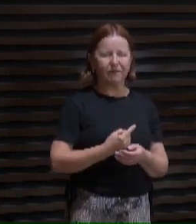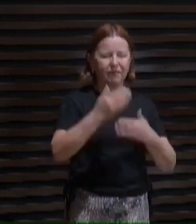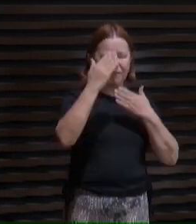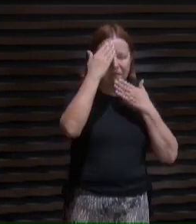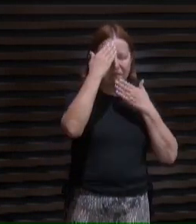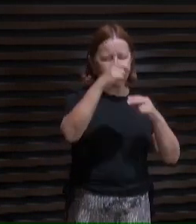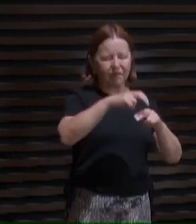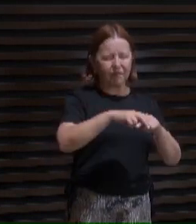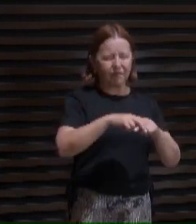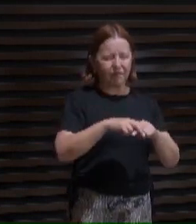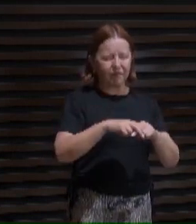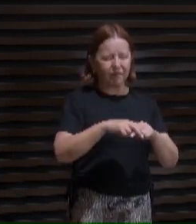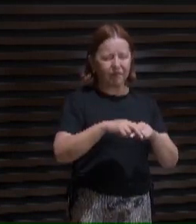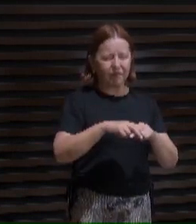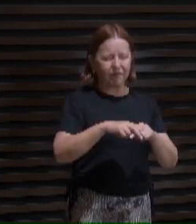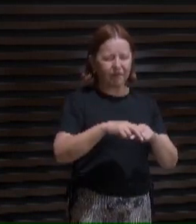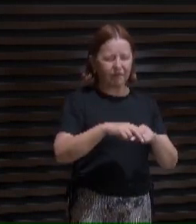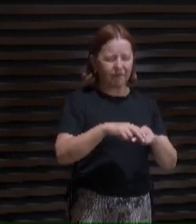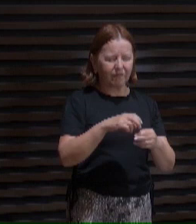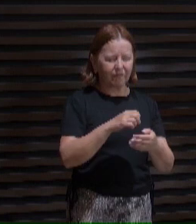Obrigado pelo registro da tua palavra,